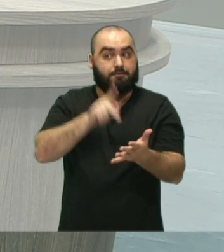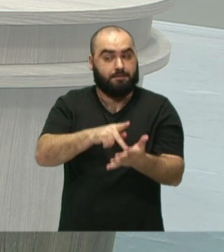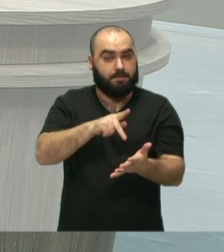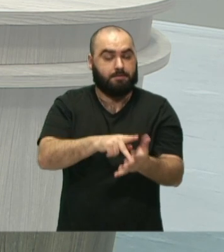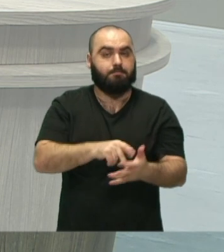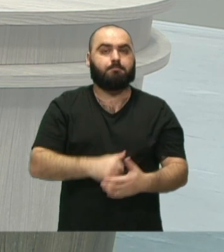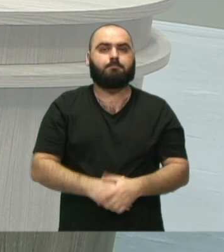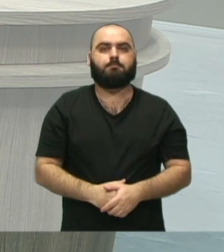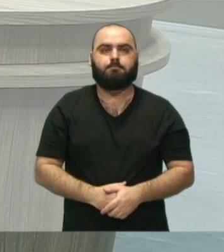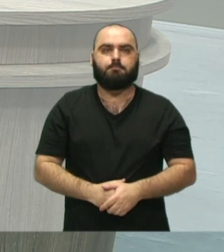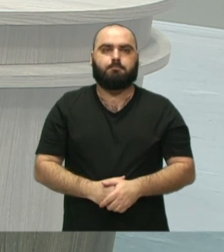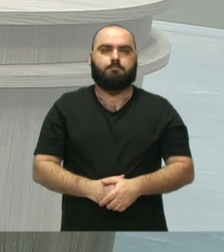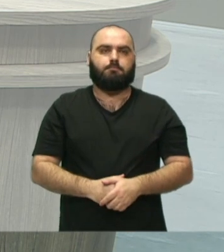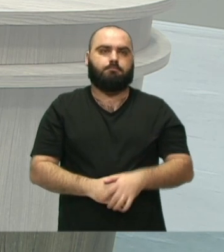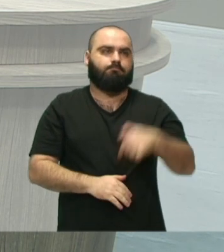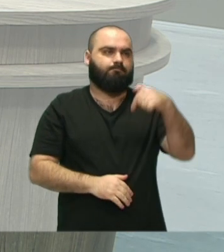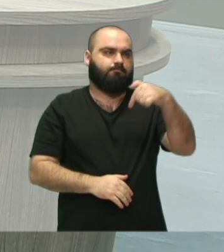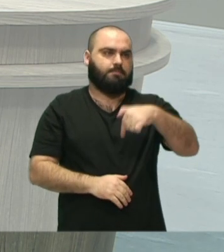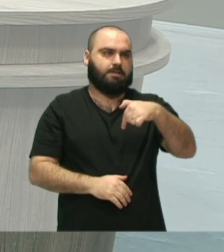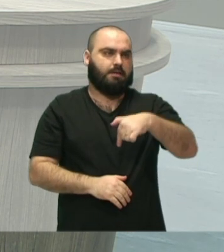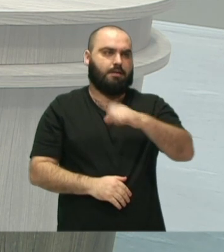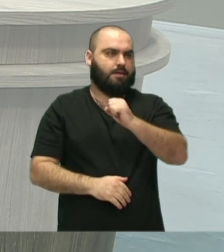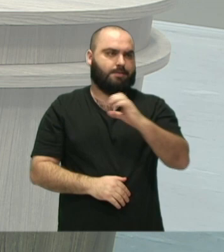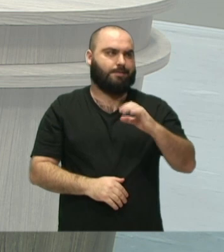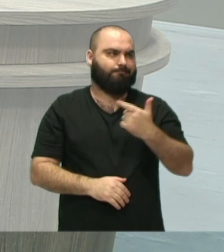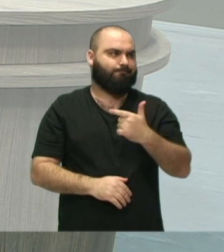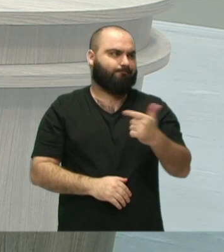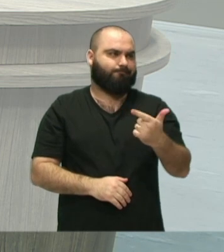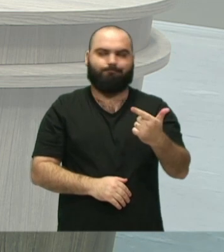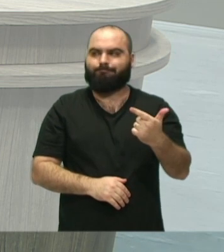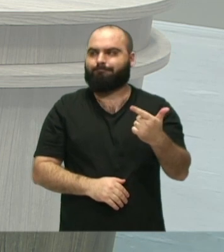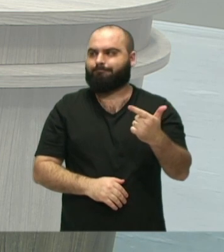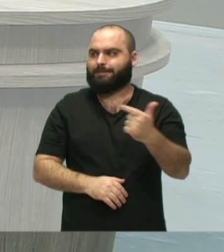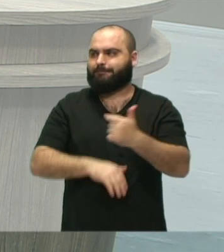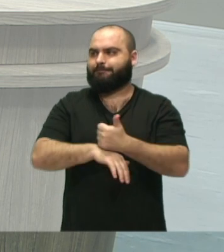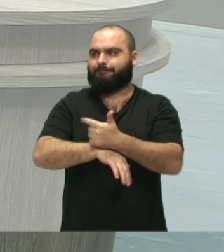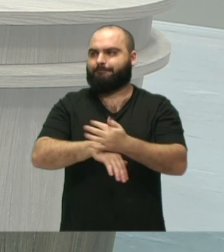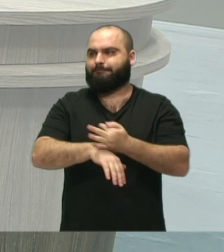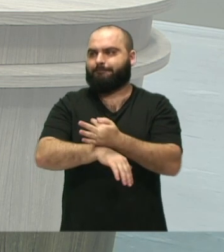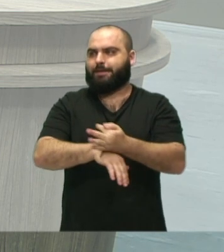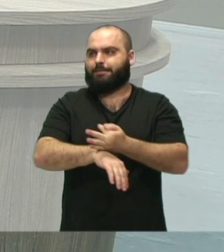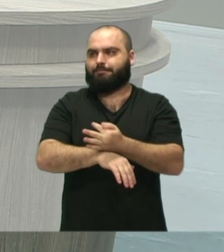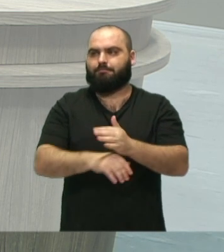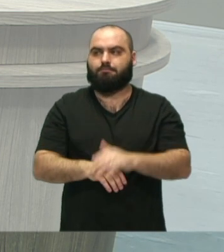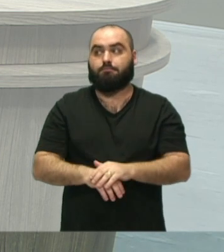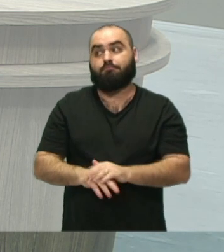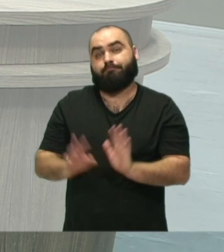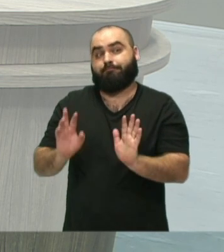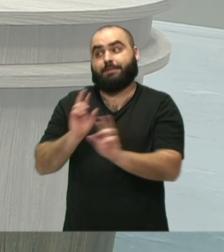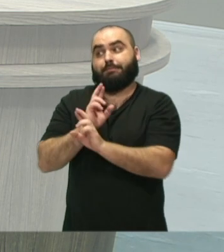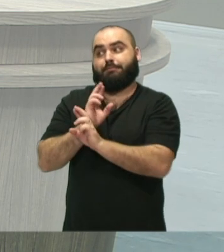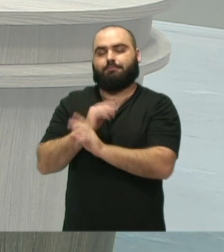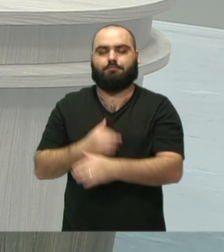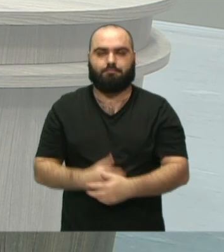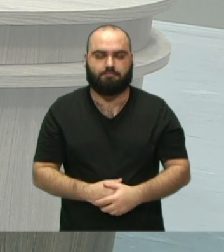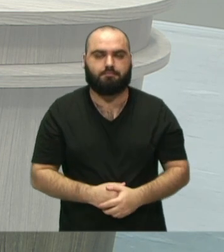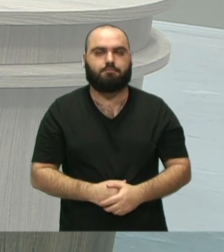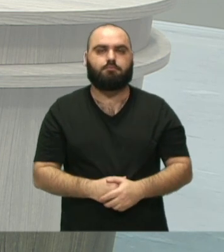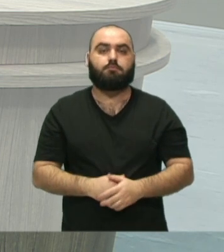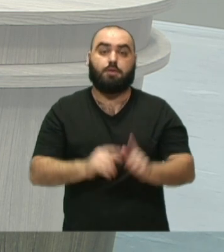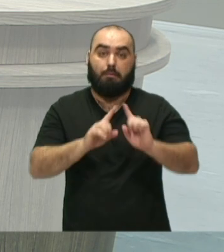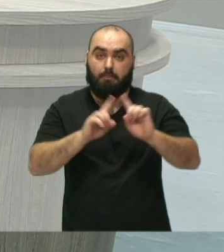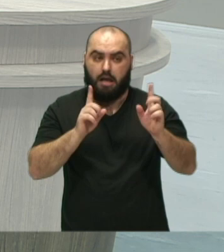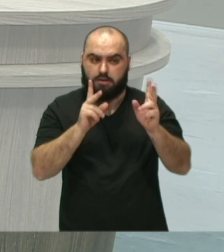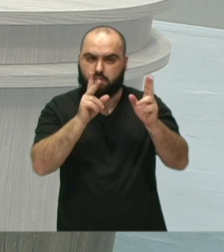né? Infelizmente, não aqui em Santa Catarina ainda, né? Mas, ao